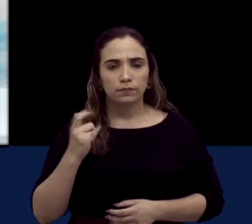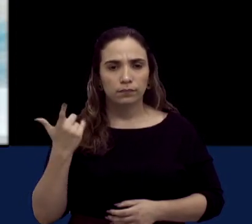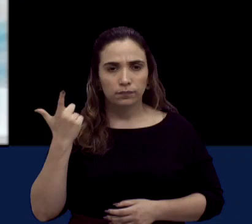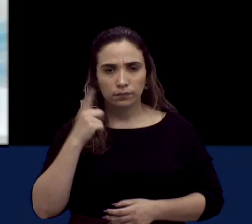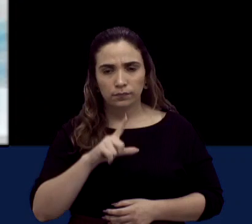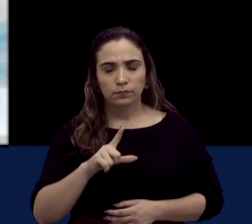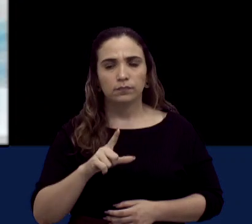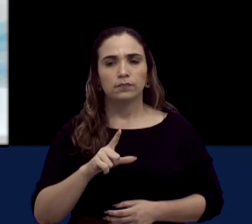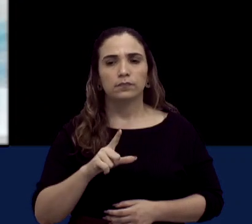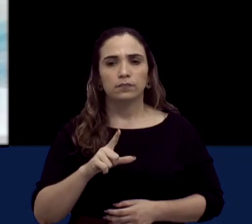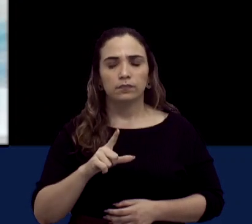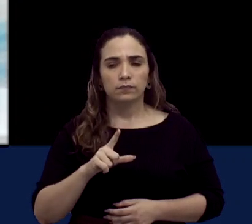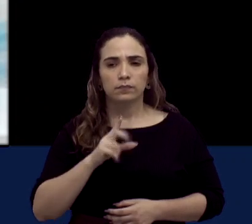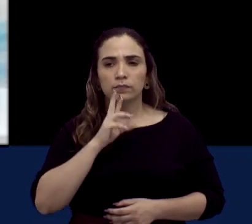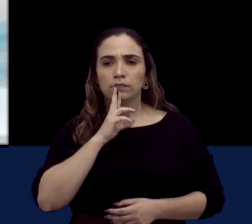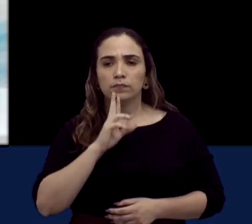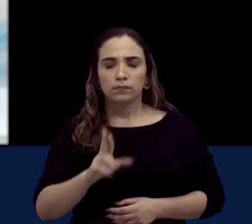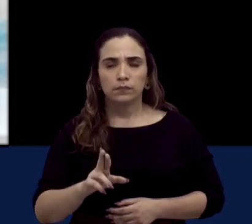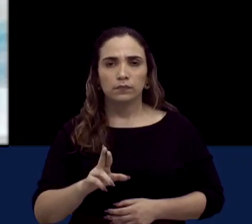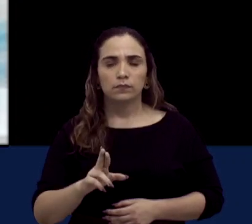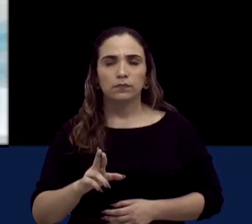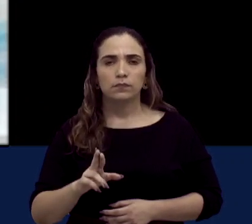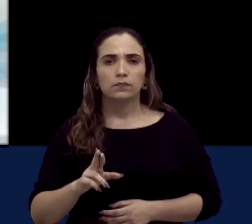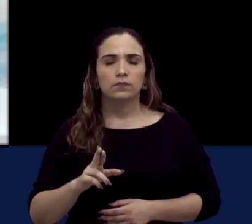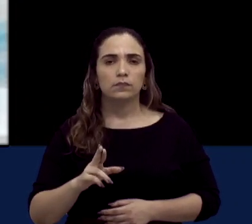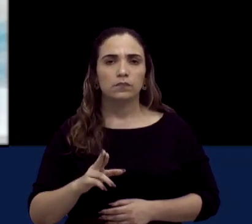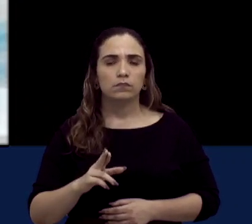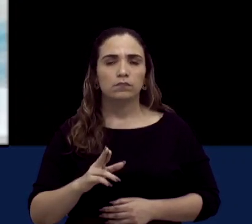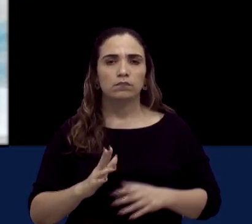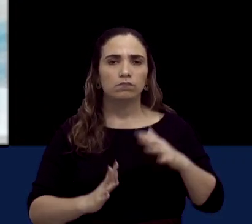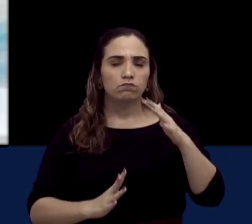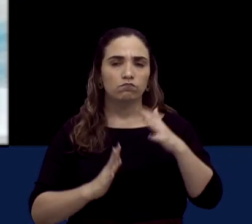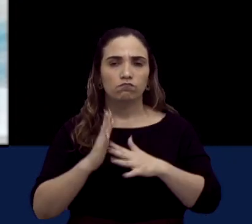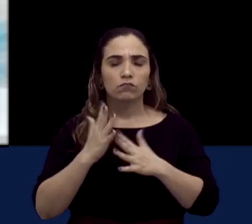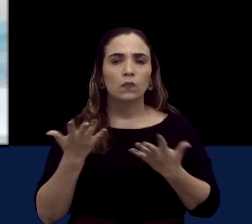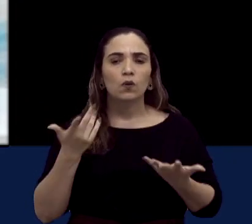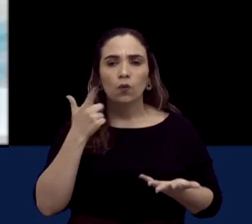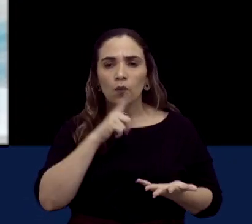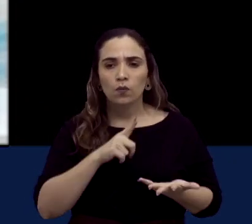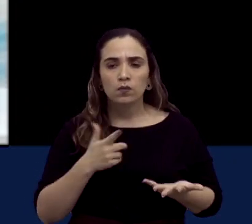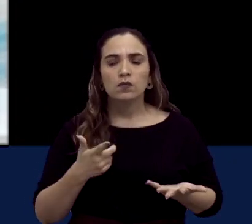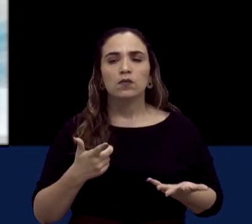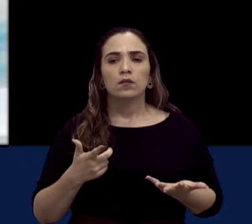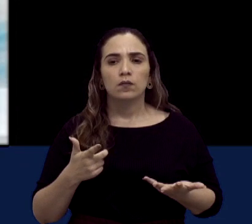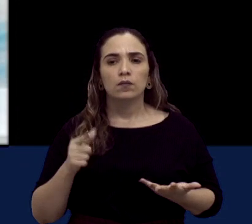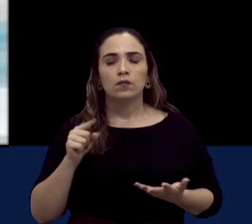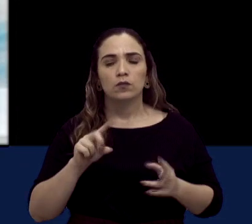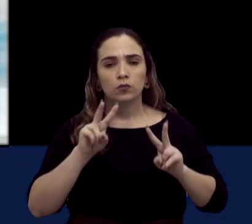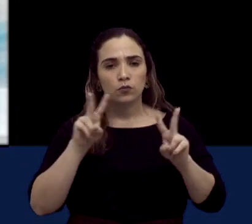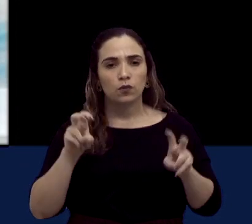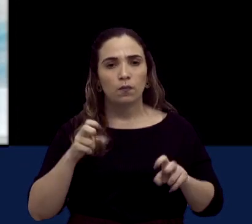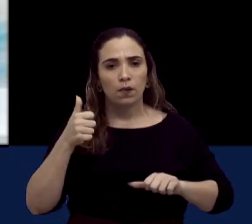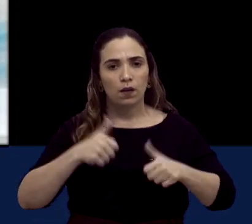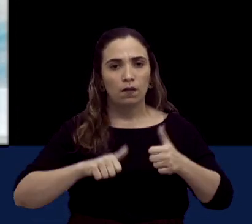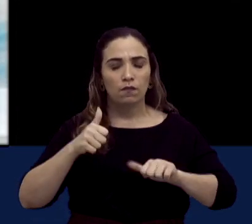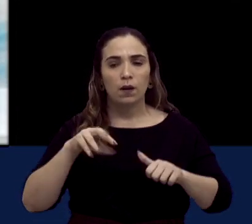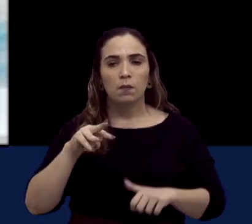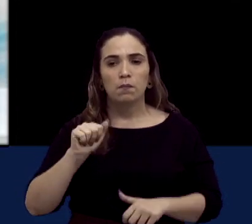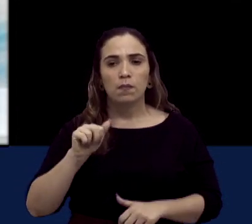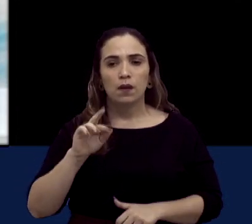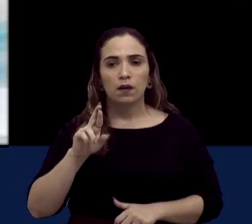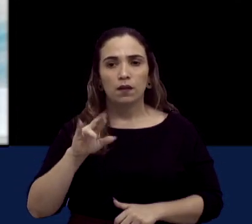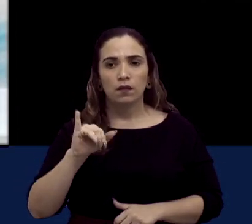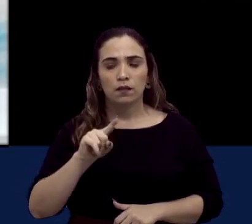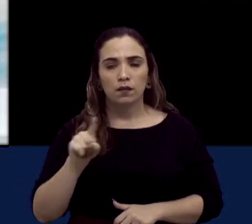se ele gerou um resultado, né? E aí, aqui é uma matriz de avaliação que eu posso compartilhar